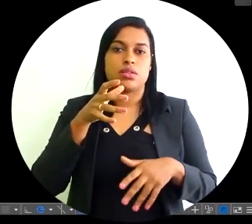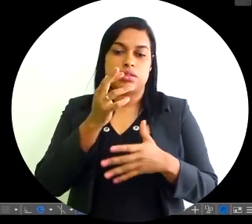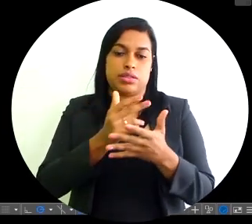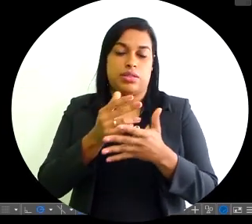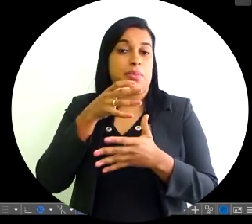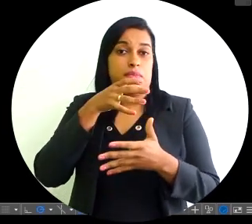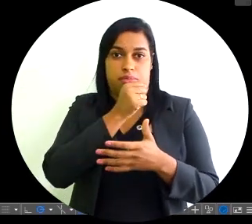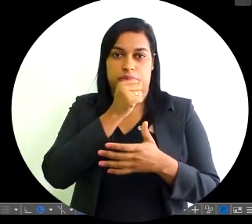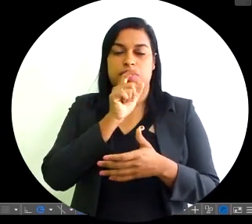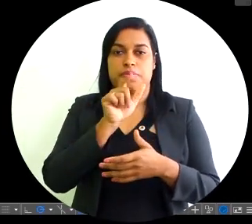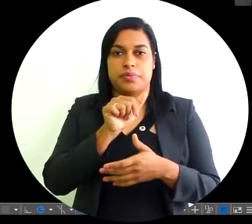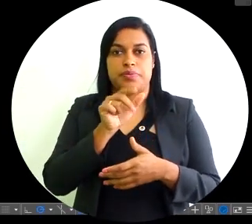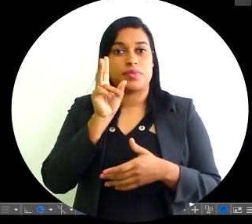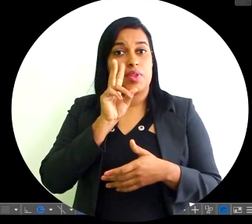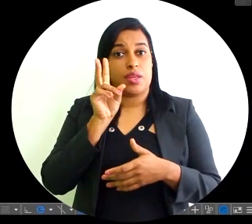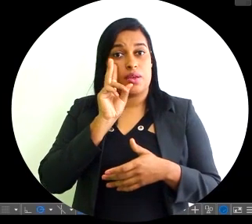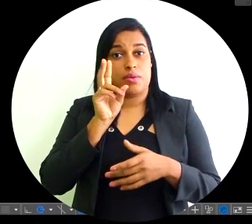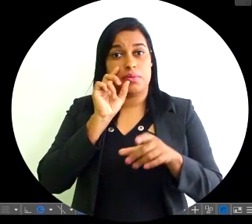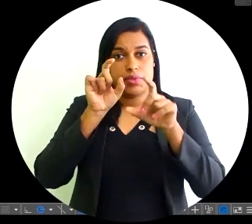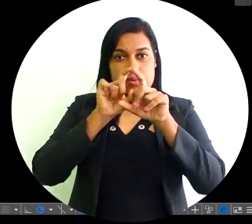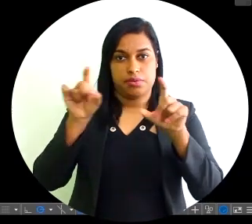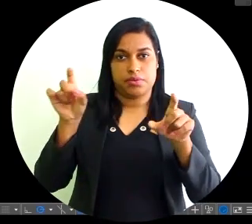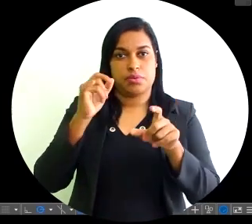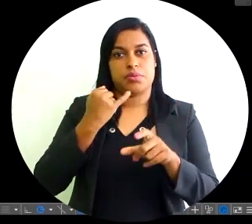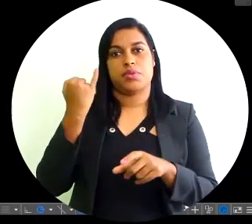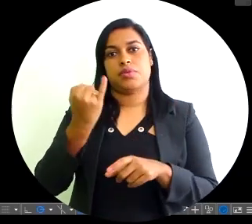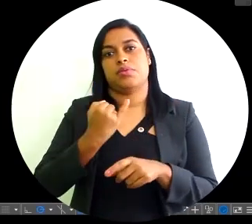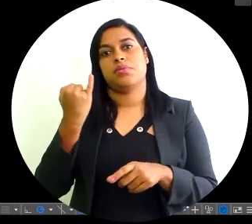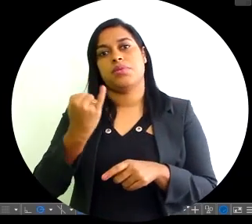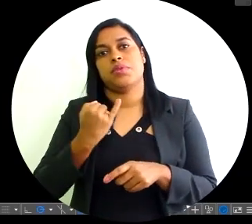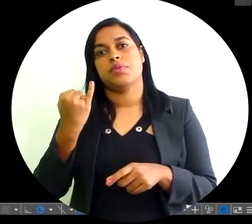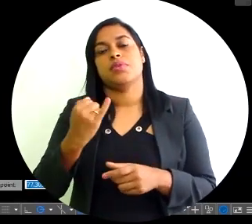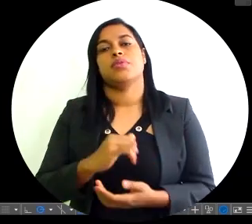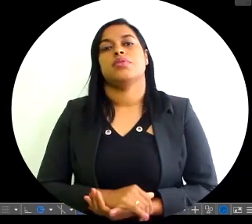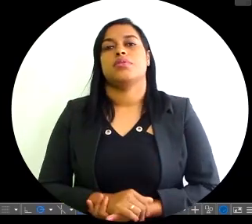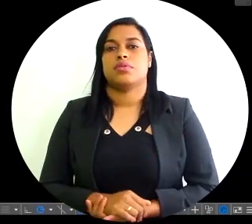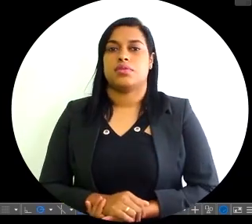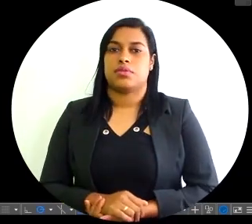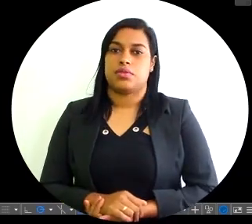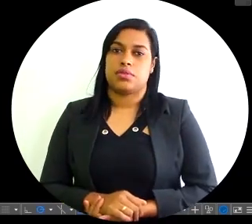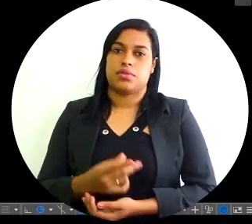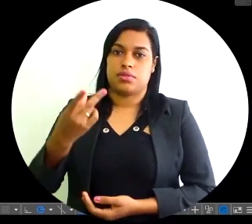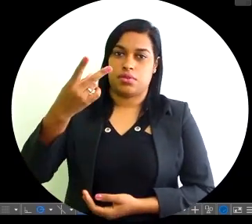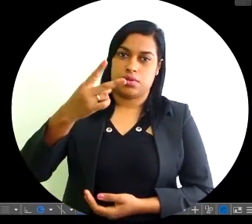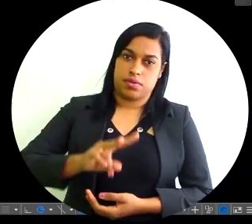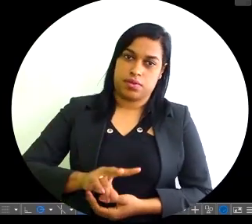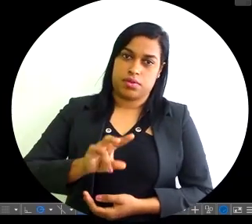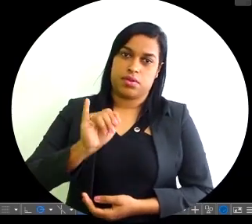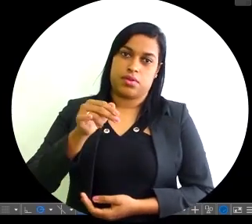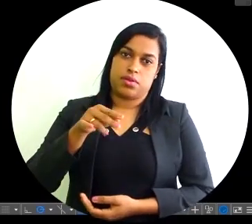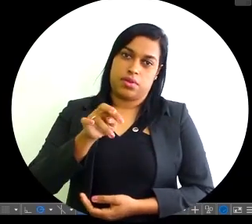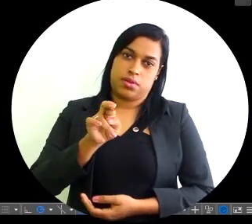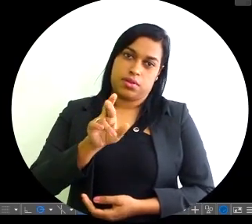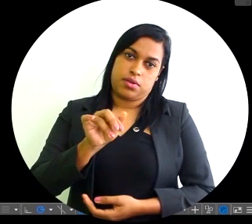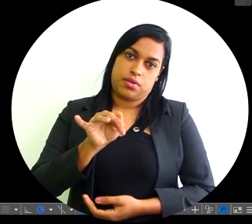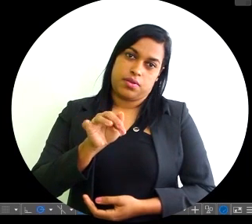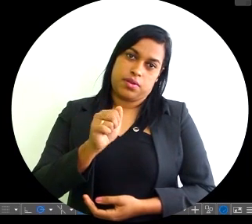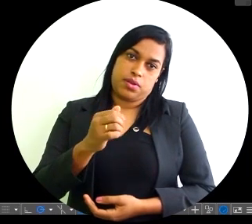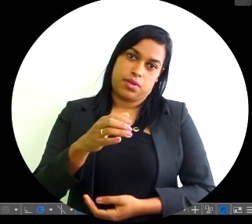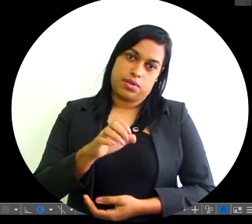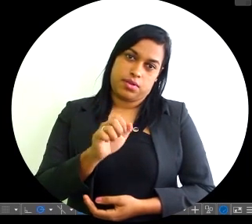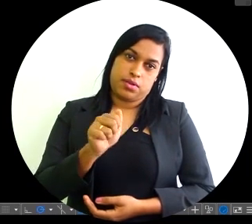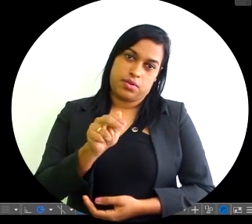forma mais rápida. Então, só lembrando aqui a barra de comando, que é extremamente importante aqui na parte inferior da interface